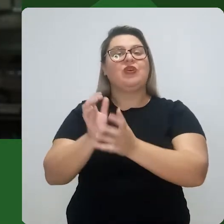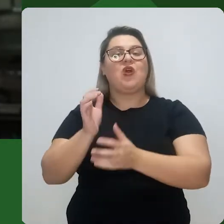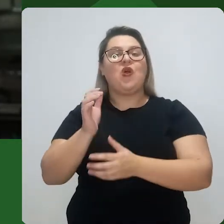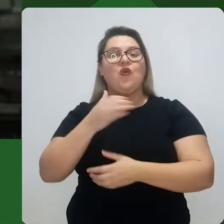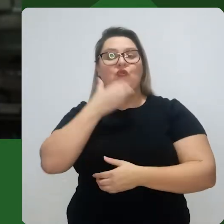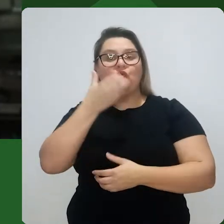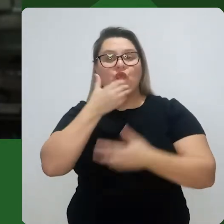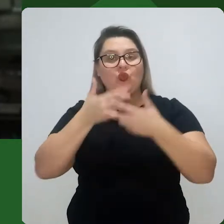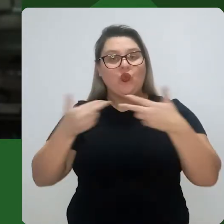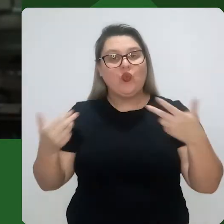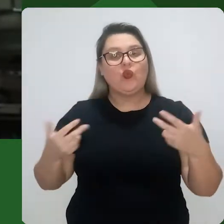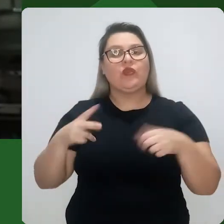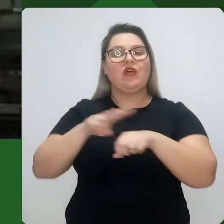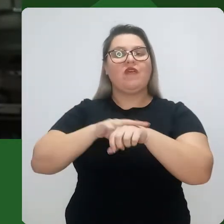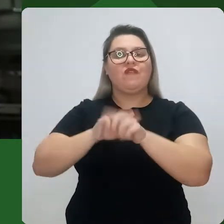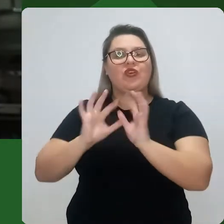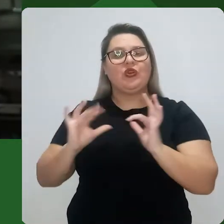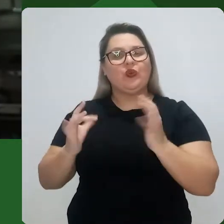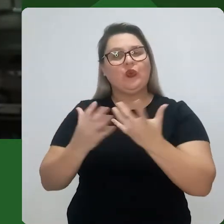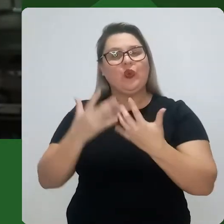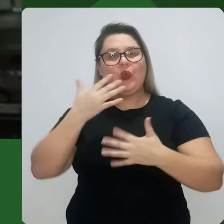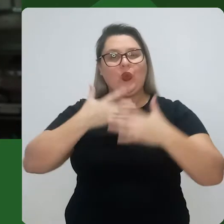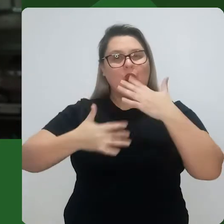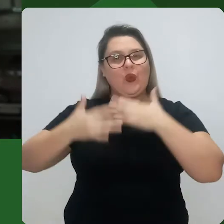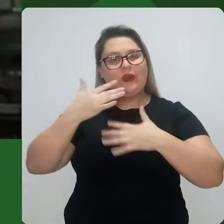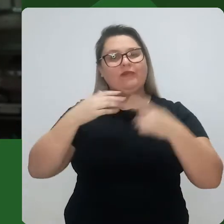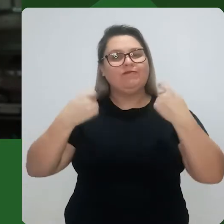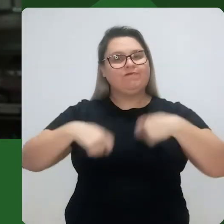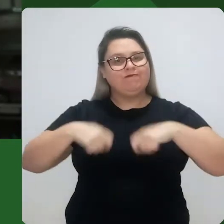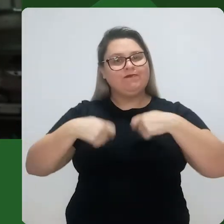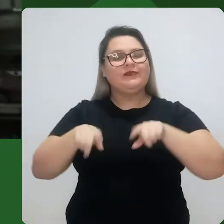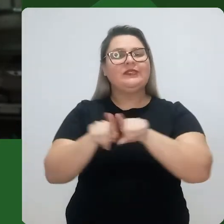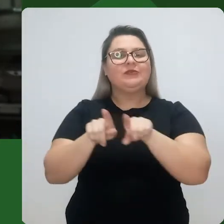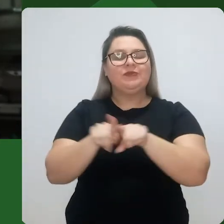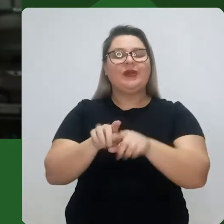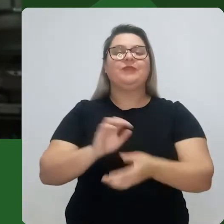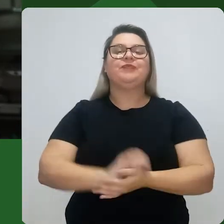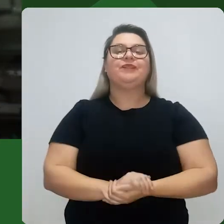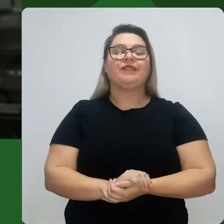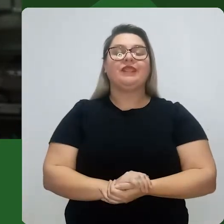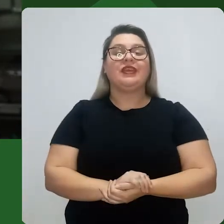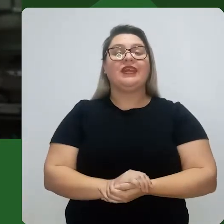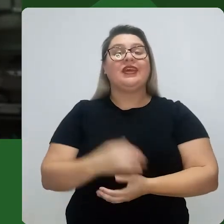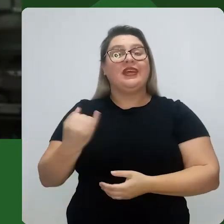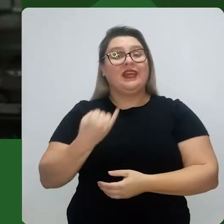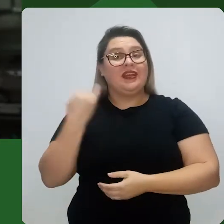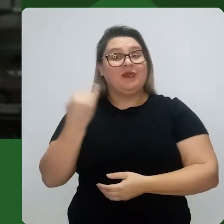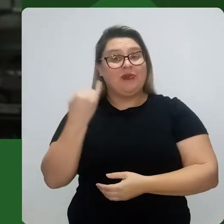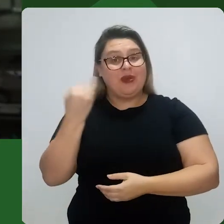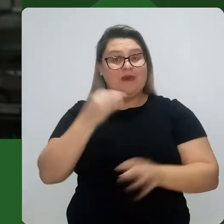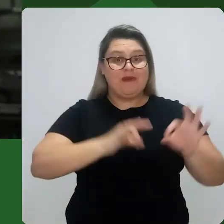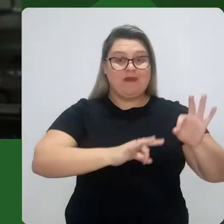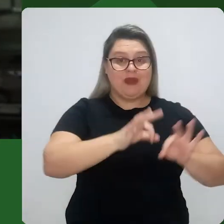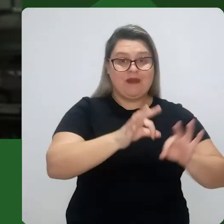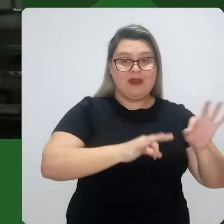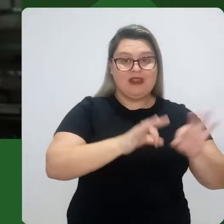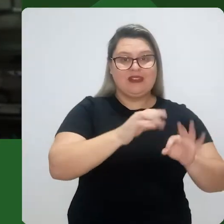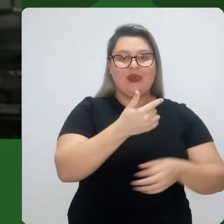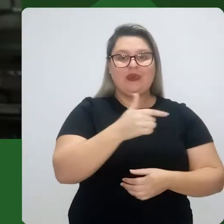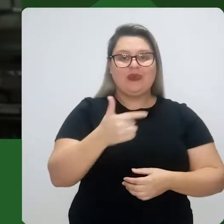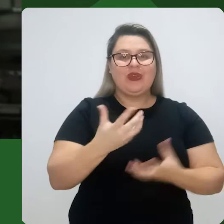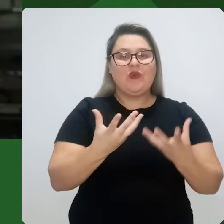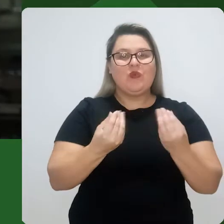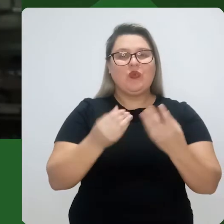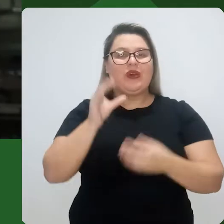como frutas, verduras, mais coloridas possíveis. E ainda é importante que a preparação não